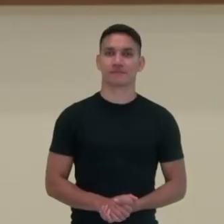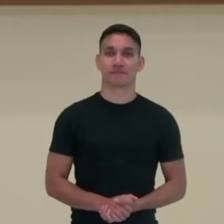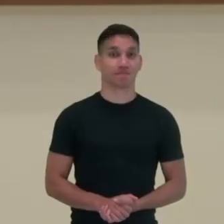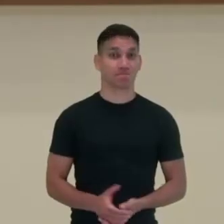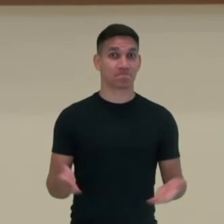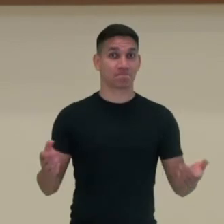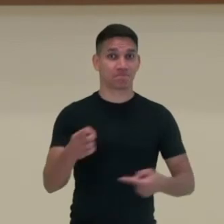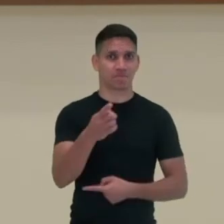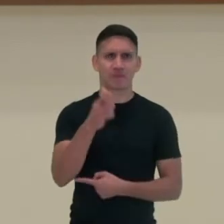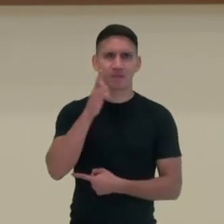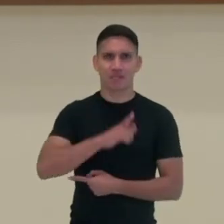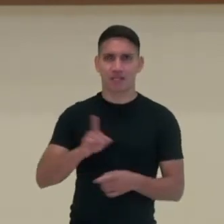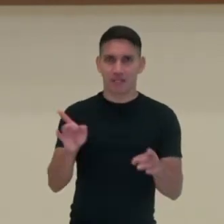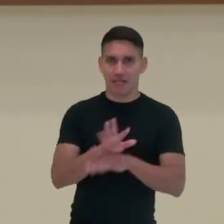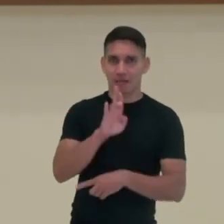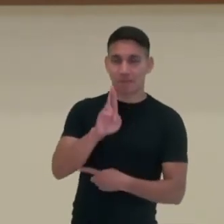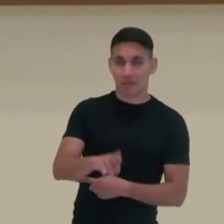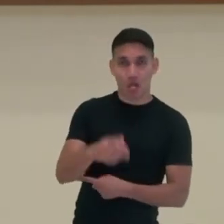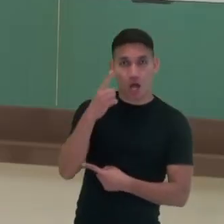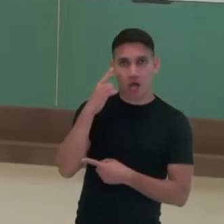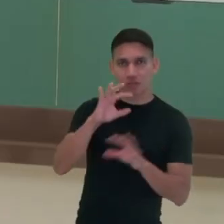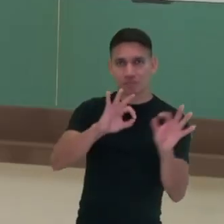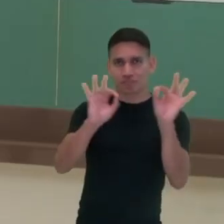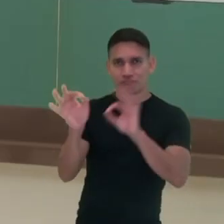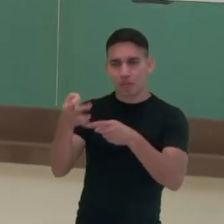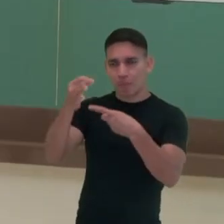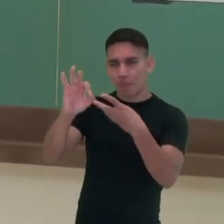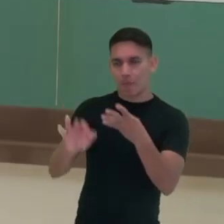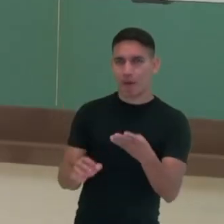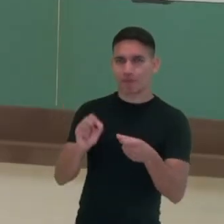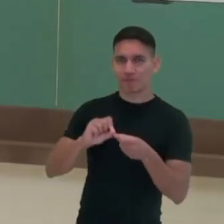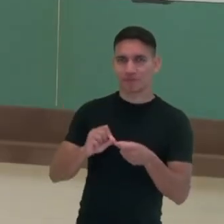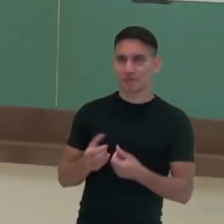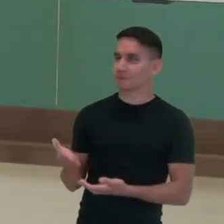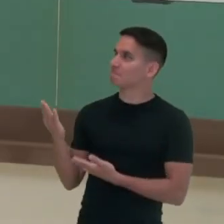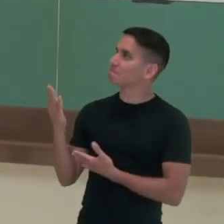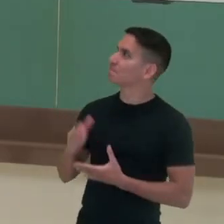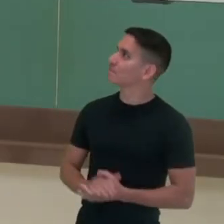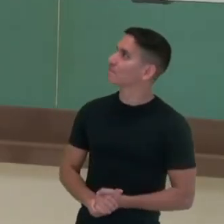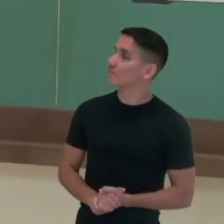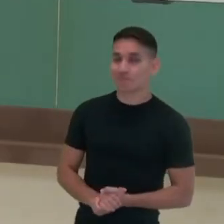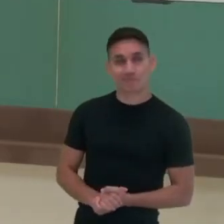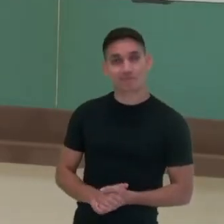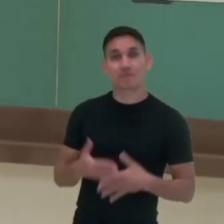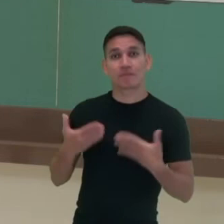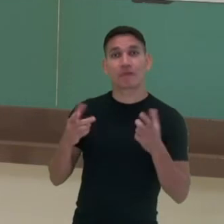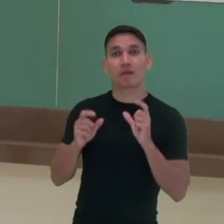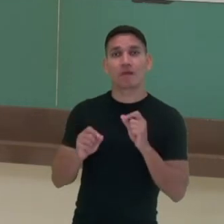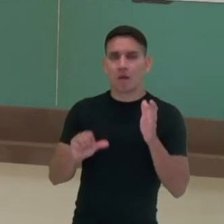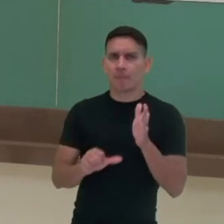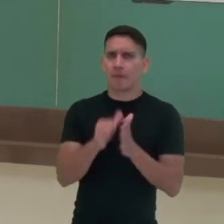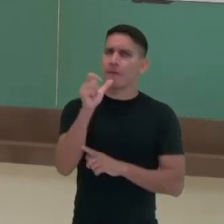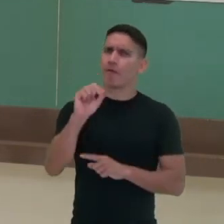E aí, pessoal, resolveram? Então vamos acompanhar a correção aqui comigo. Então,